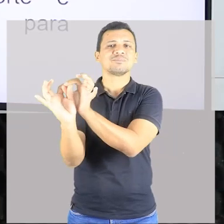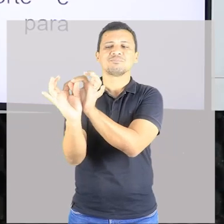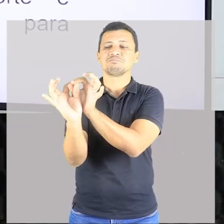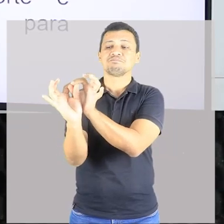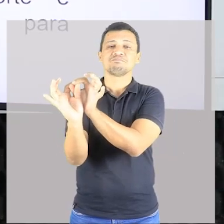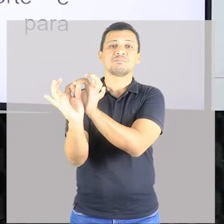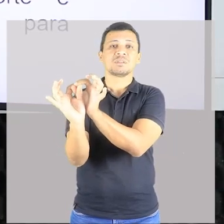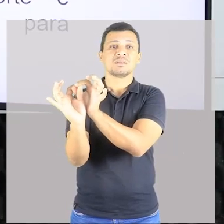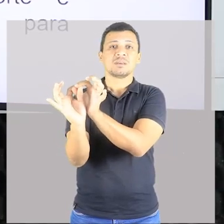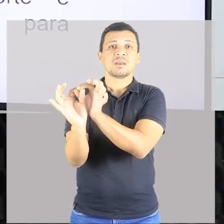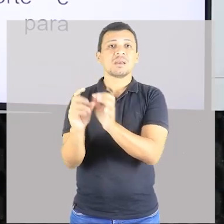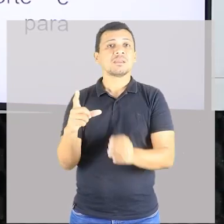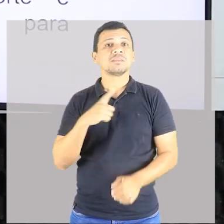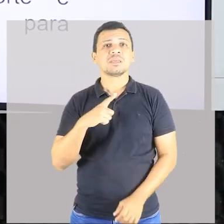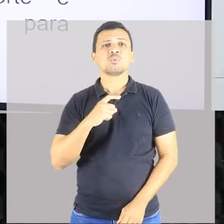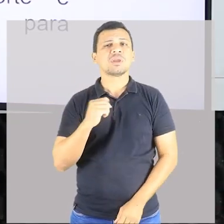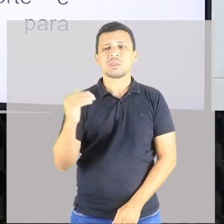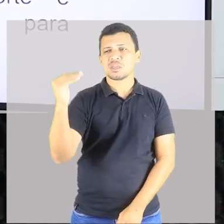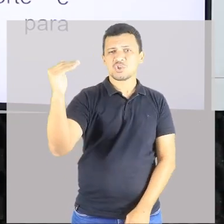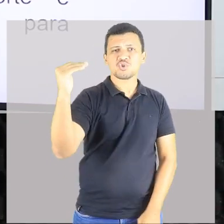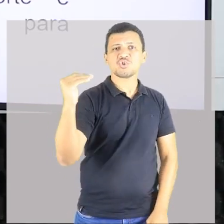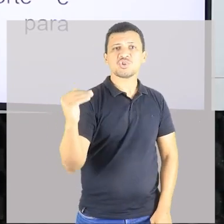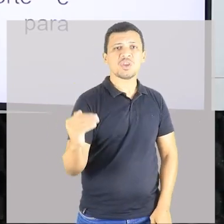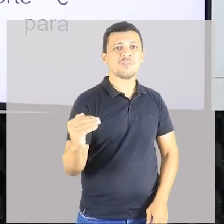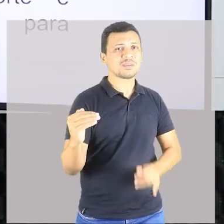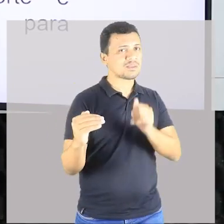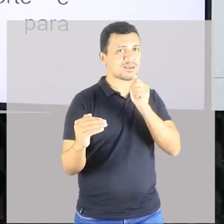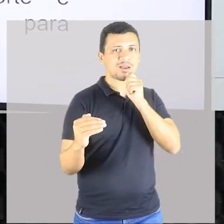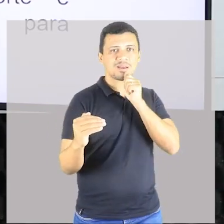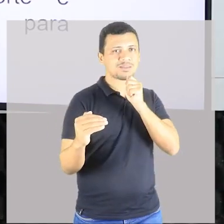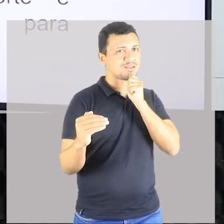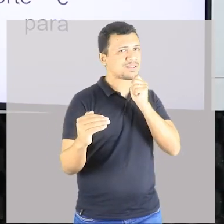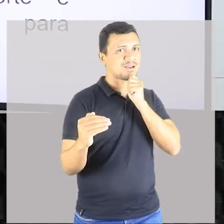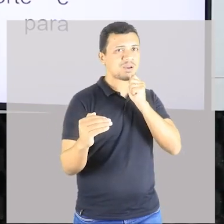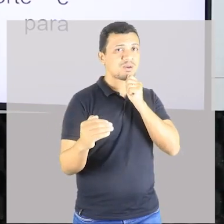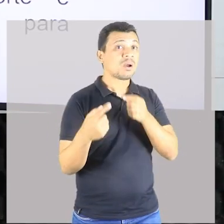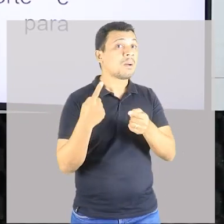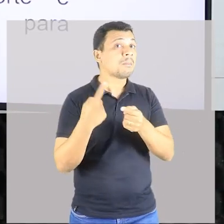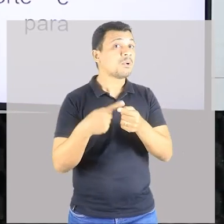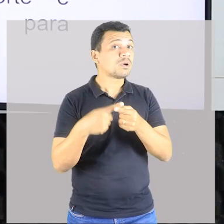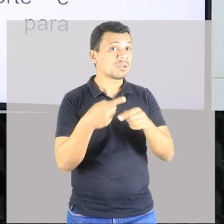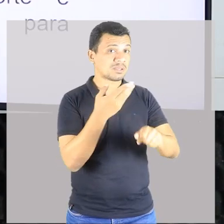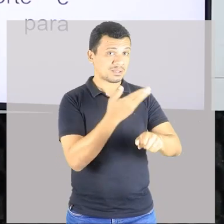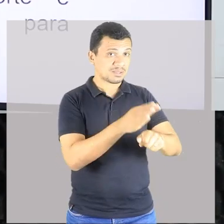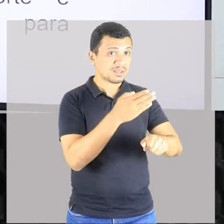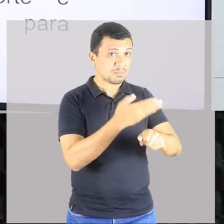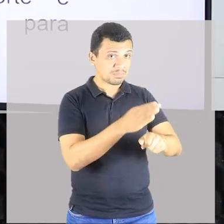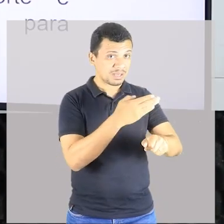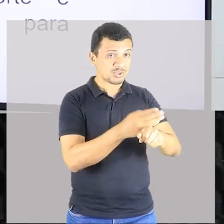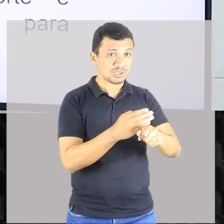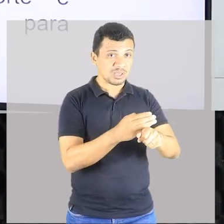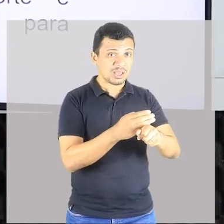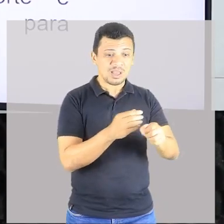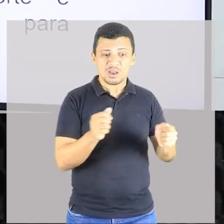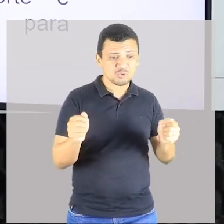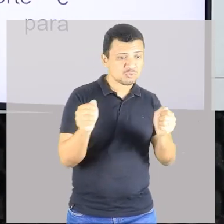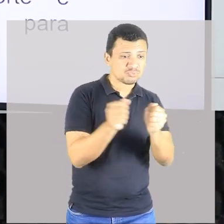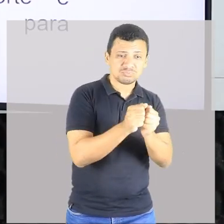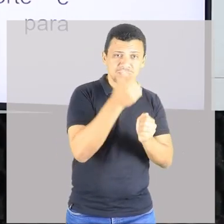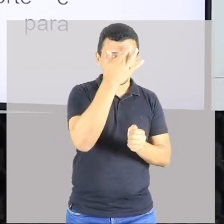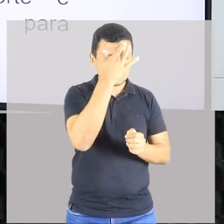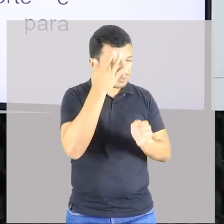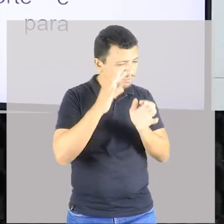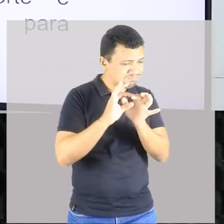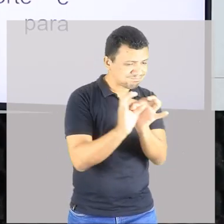falando sobre níveis de integração, porque tu sabes que na prática a integração das pessoas no